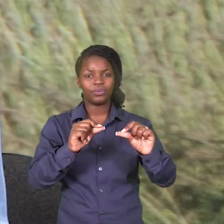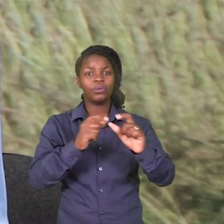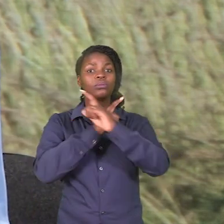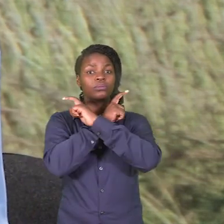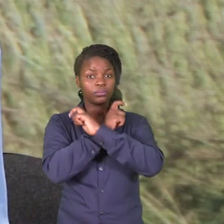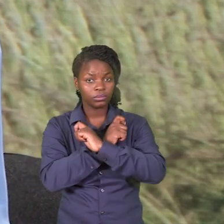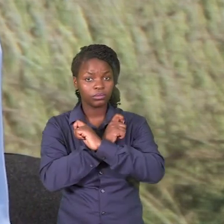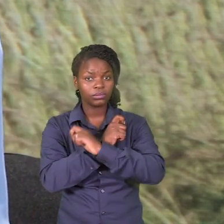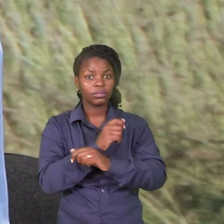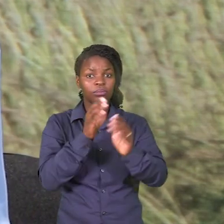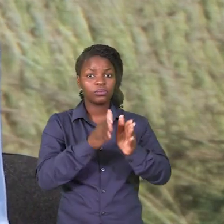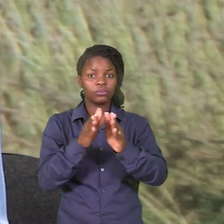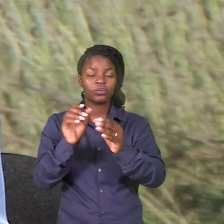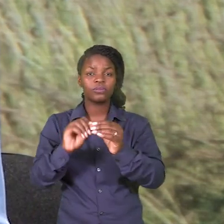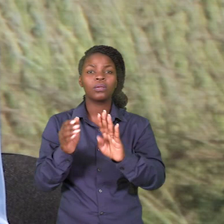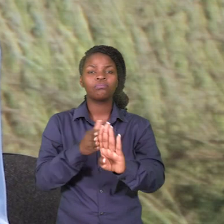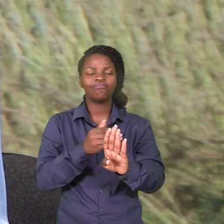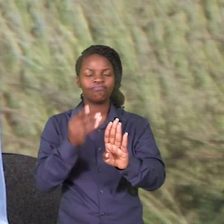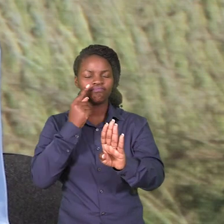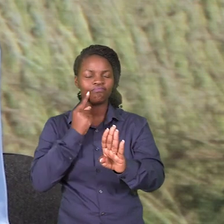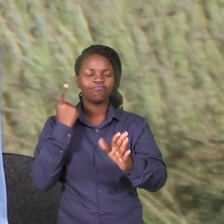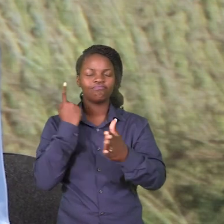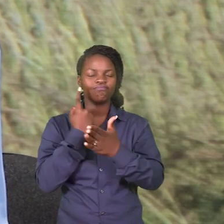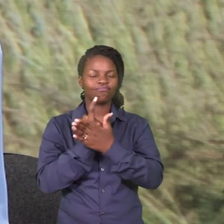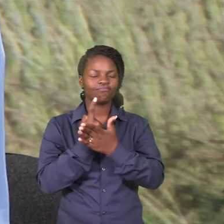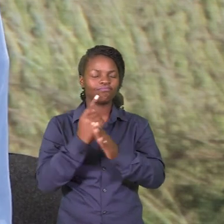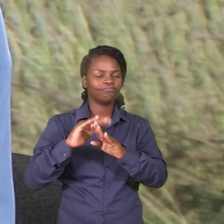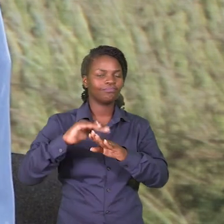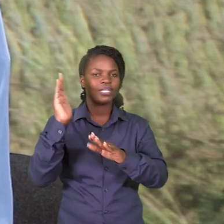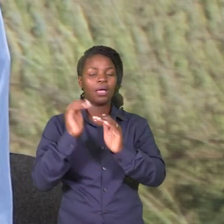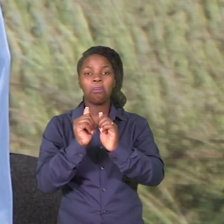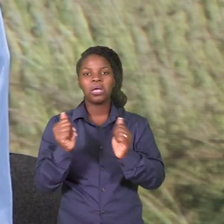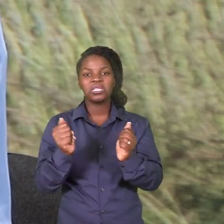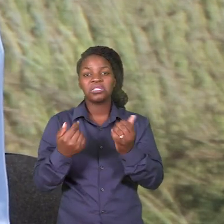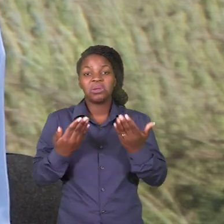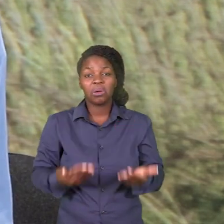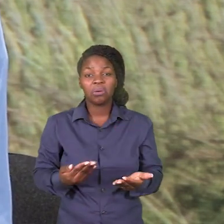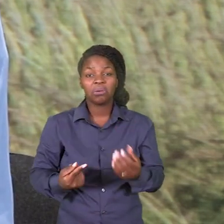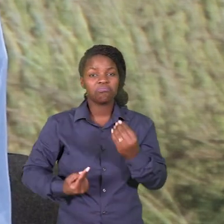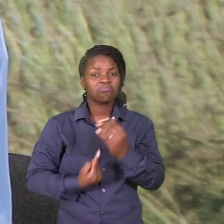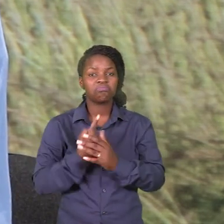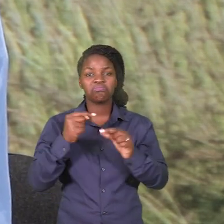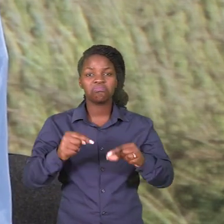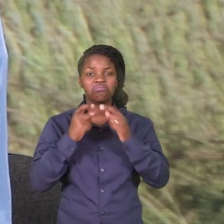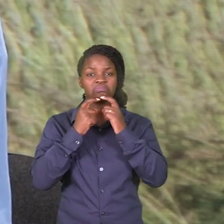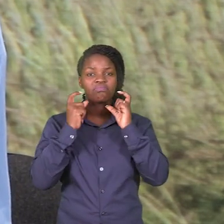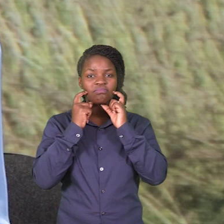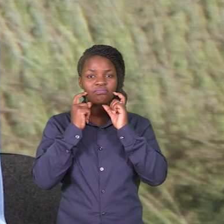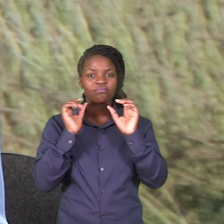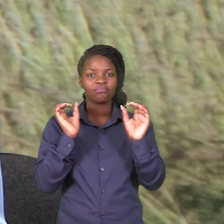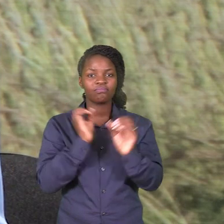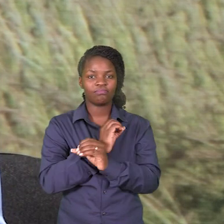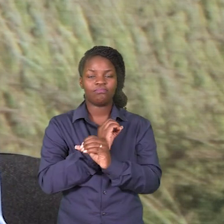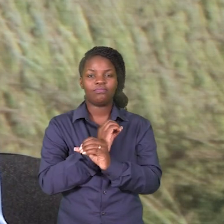a questão de responsabilização destes atores é muito importante e isso não está a acontecer a nosso pa